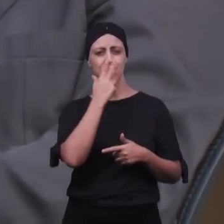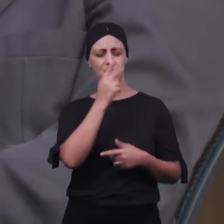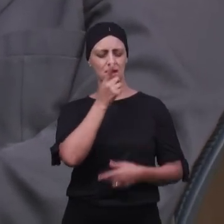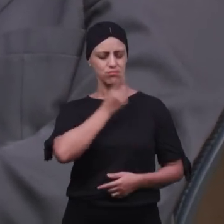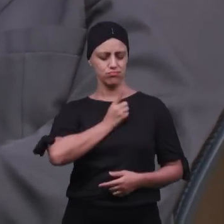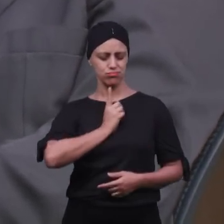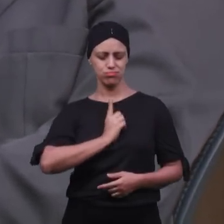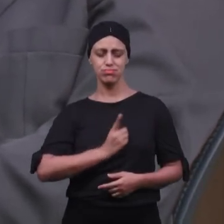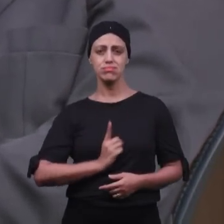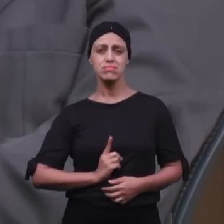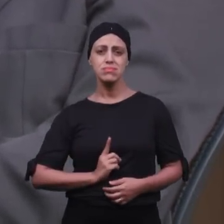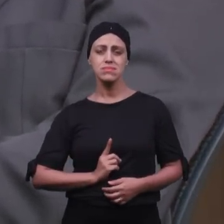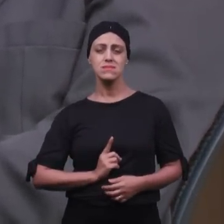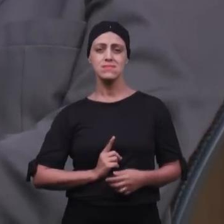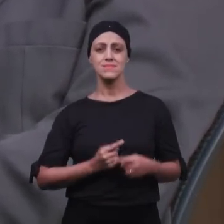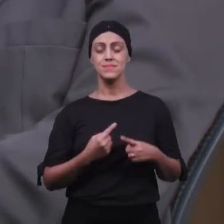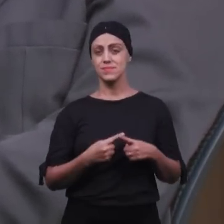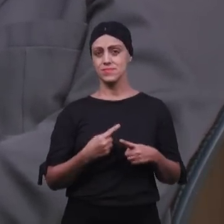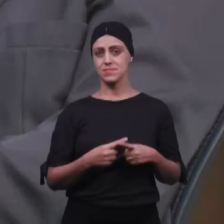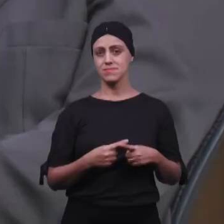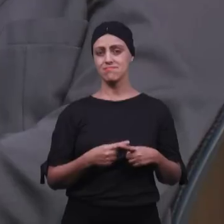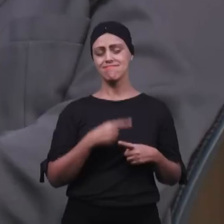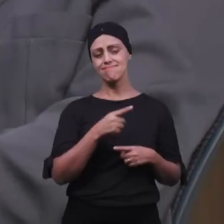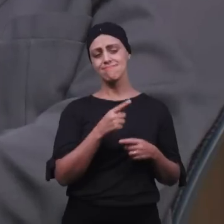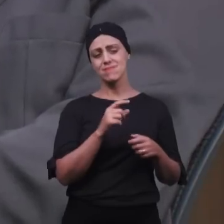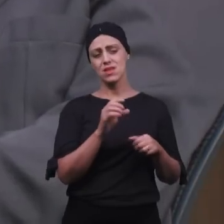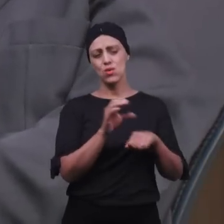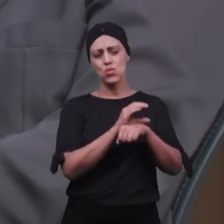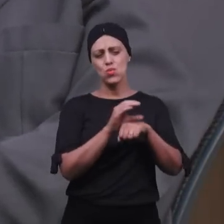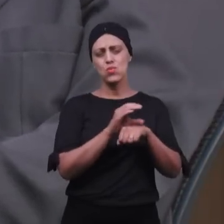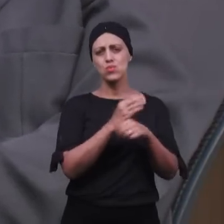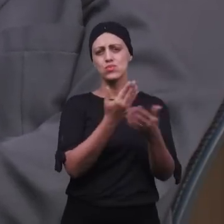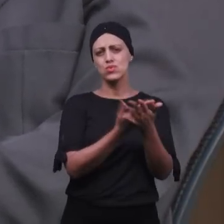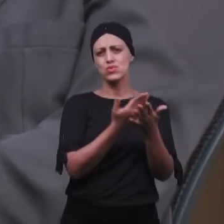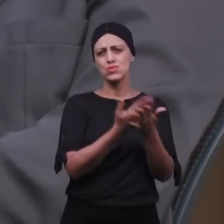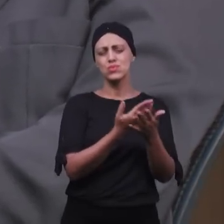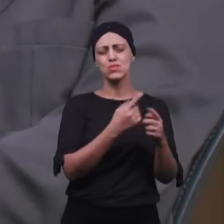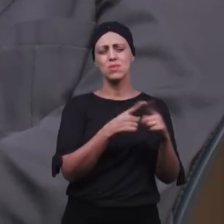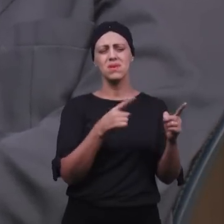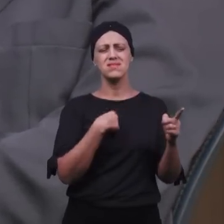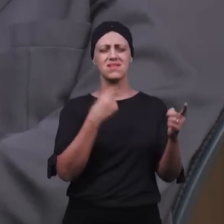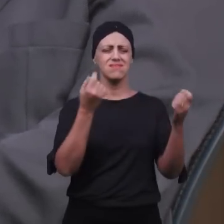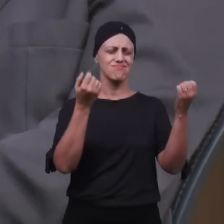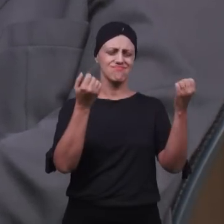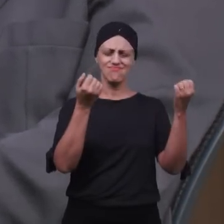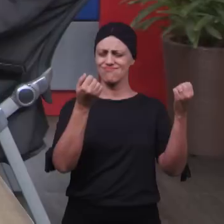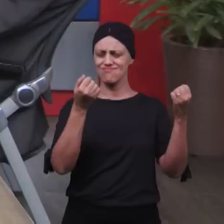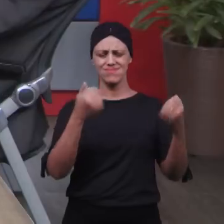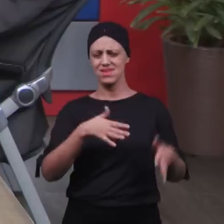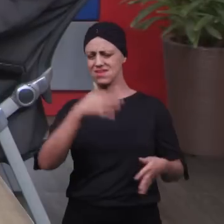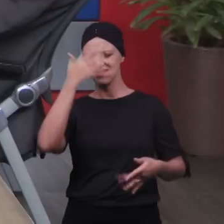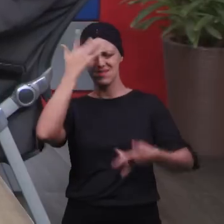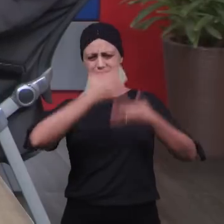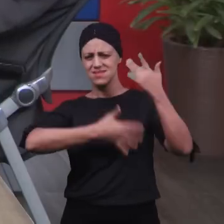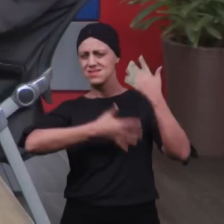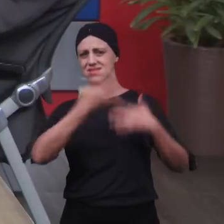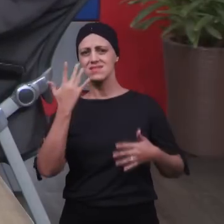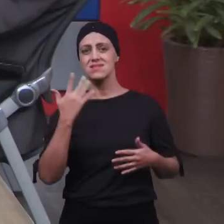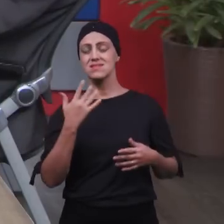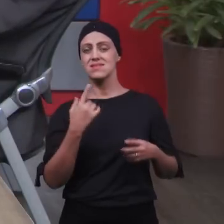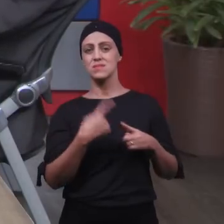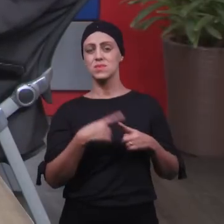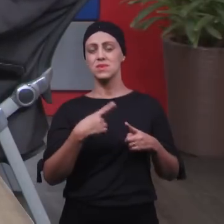fez um curso e ela estava muito decepcionada com esse curso, porque ela achava que ela